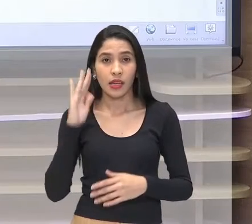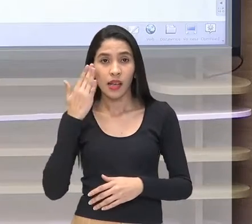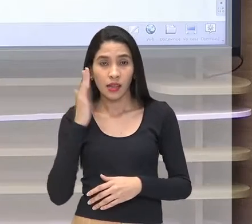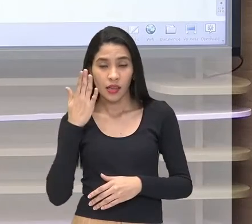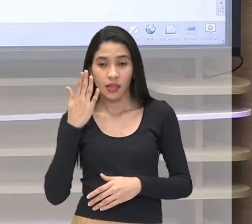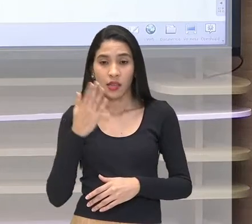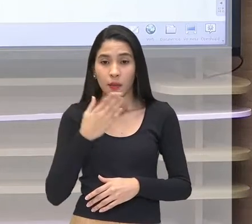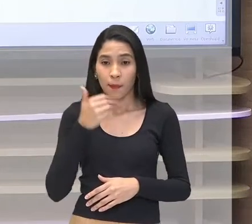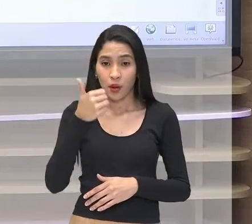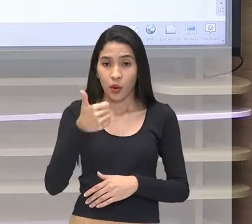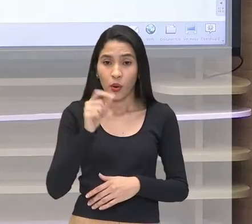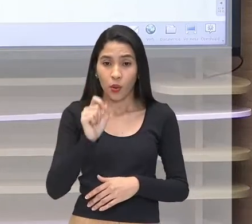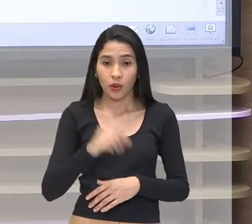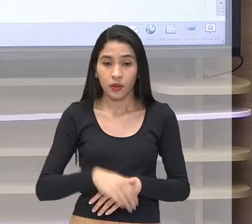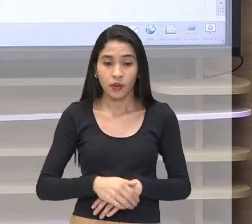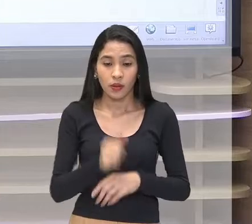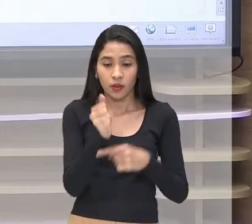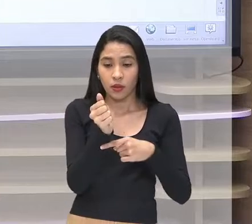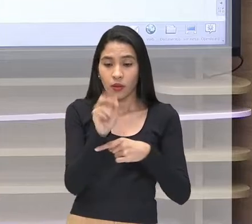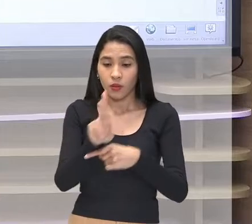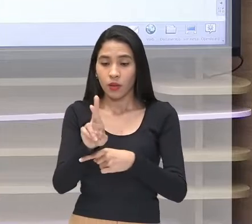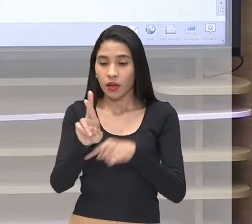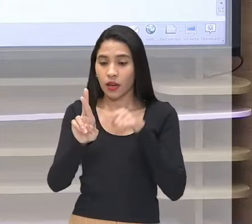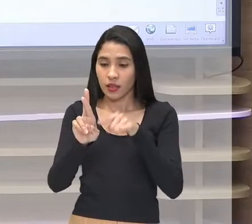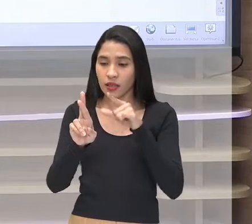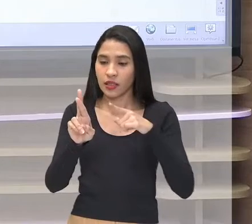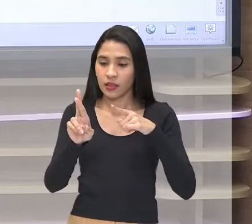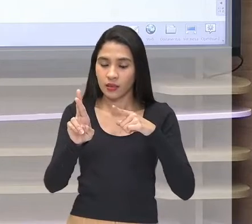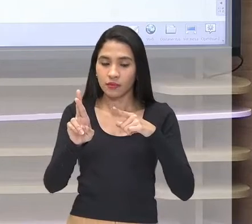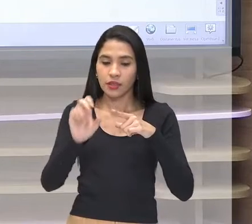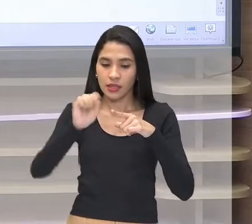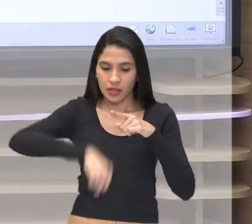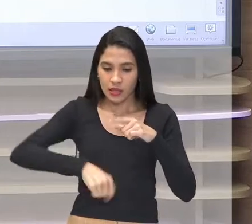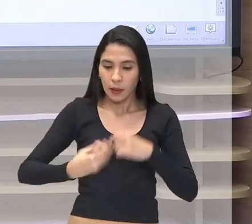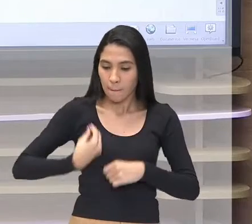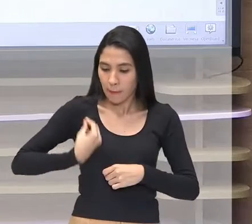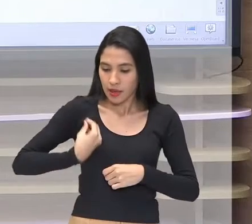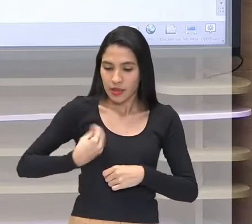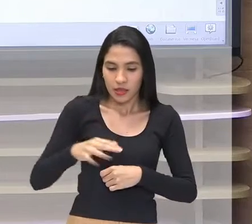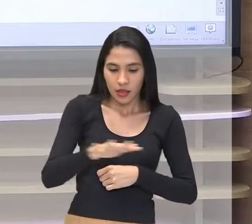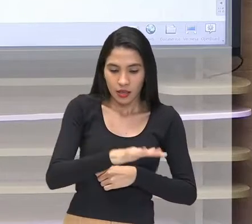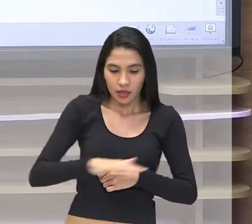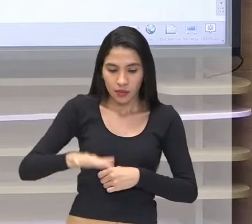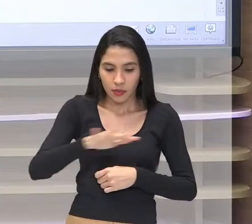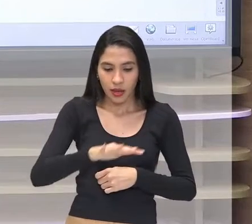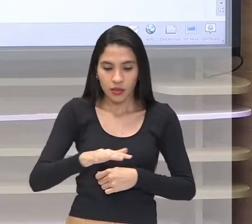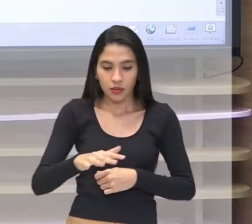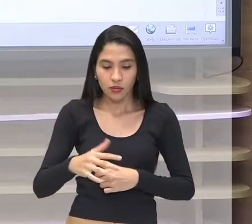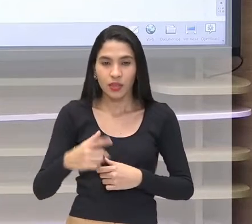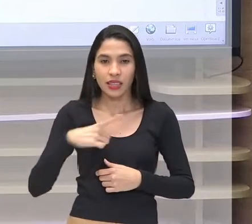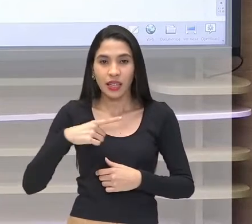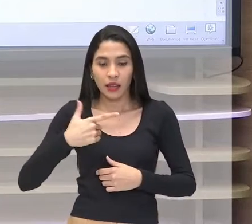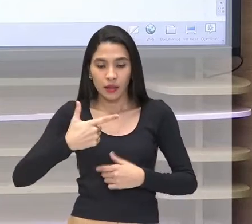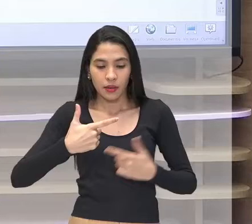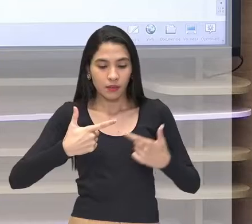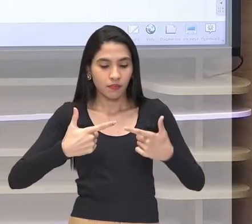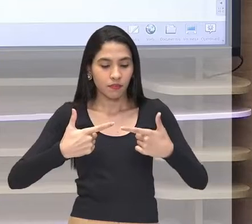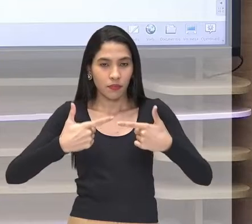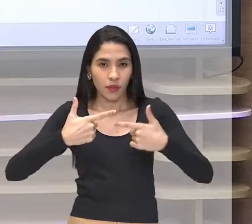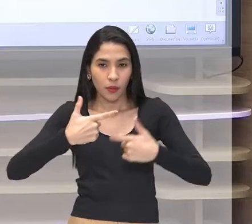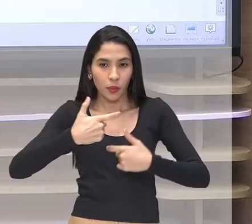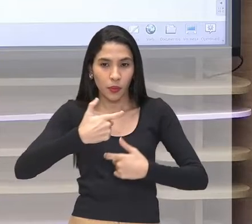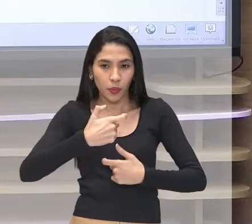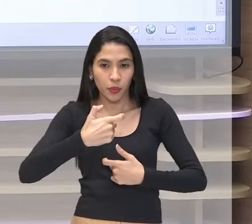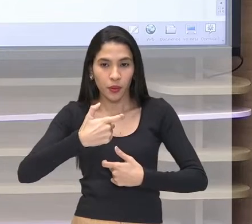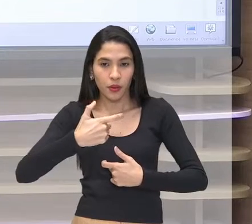entender melhor que o ar ele ocupa espaço quando a gente tem uma seringa, certo? Façam esse experimento em